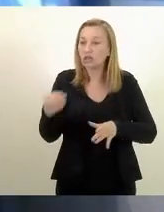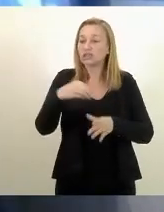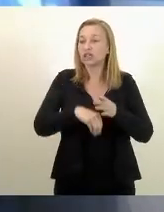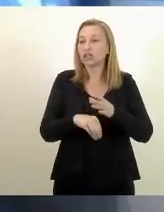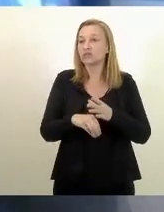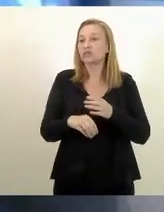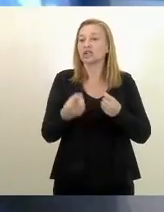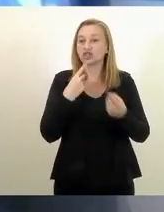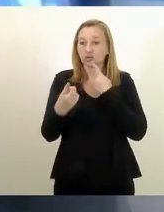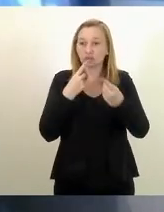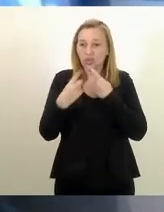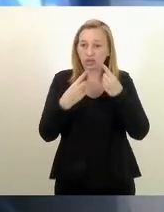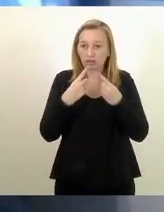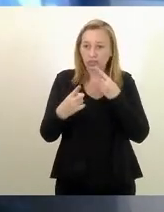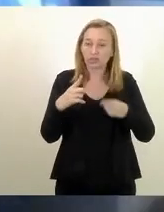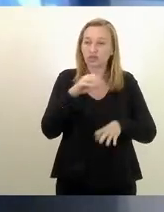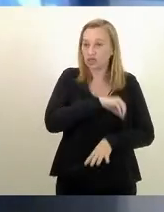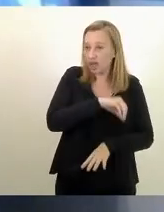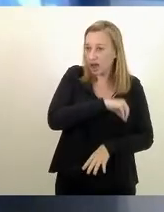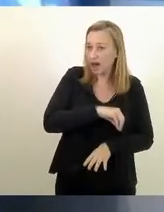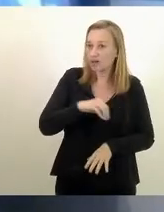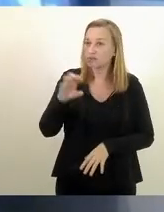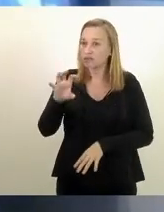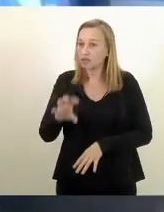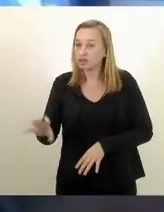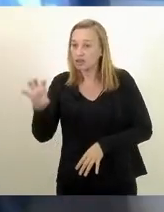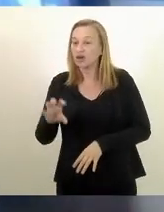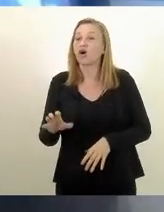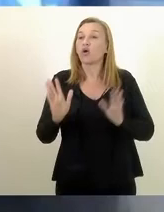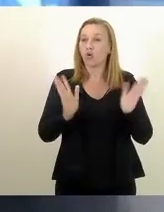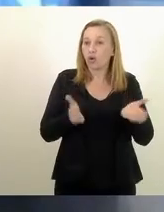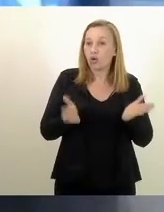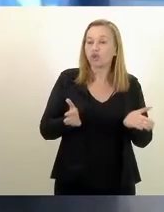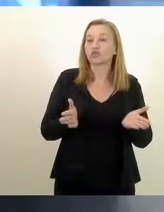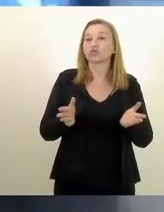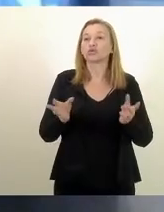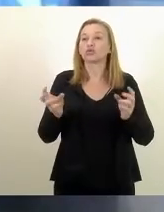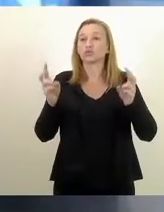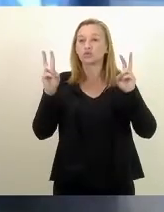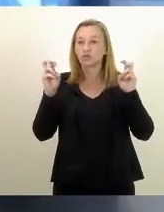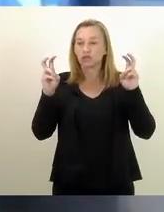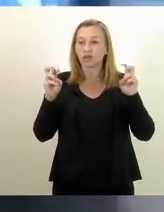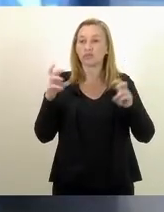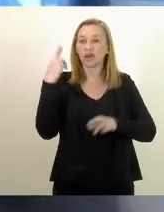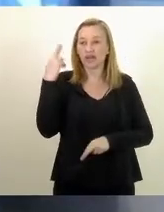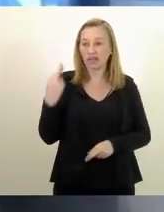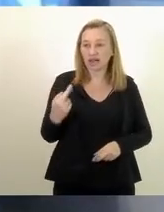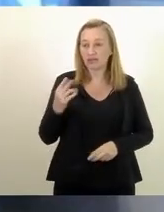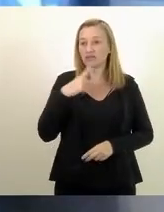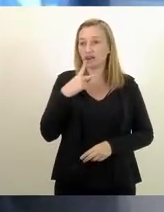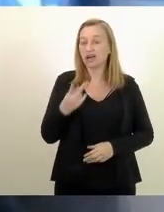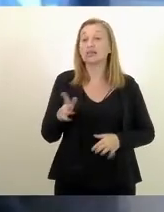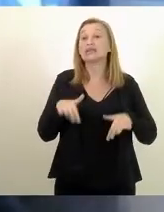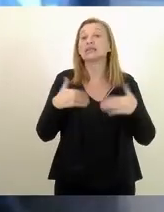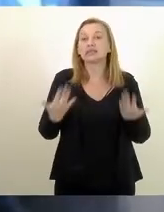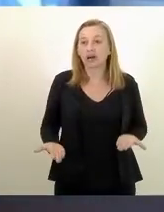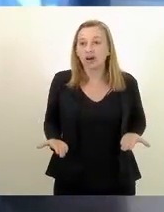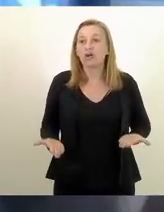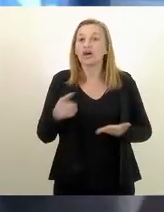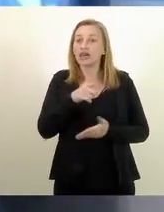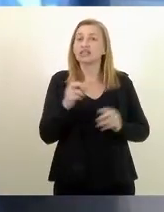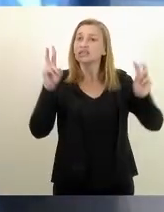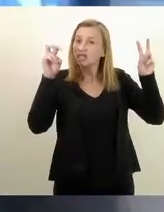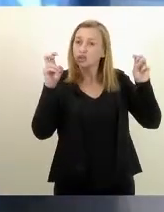salário mínimo regional tema que foi levantado hoje pela deputada Renata Souza então essas